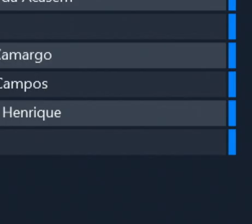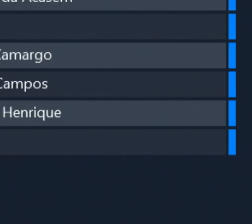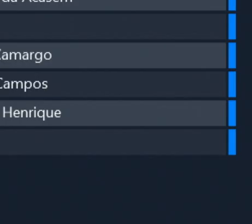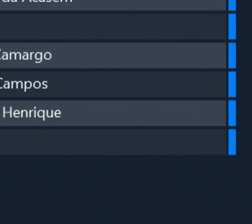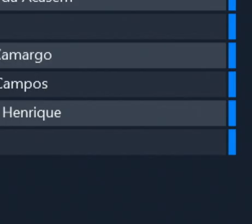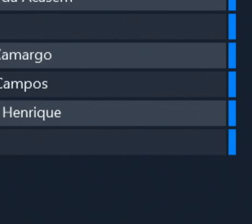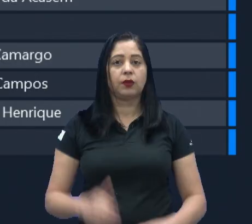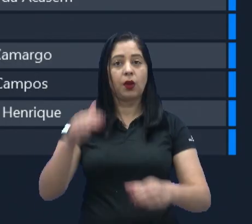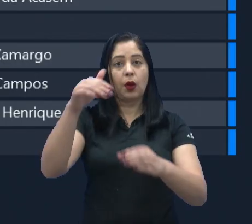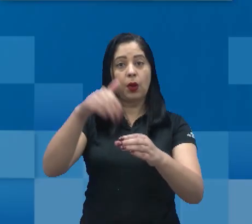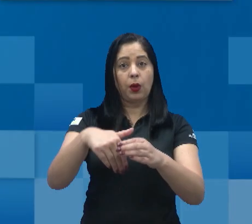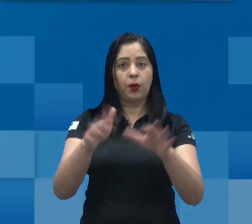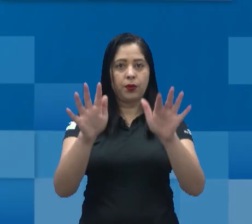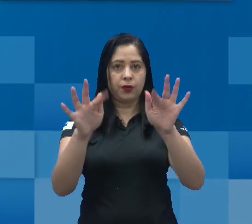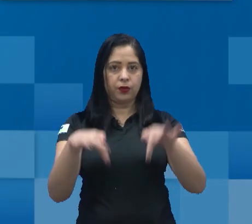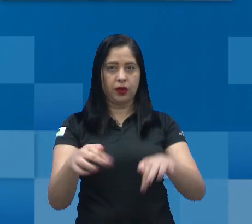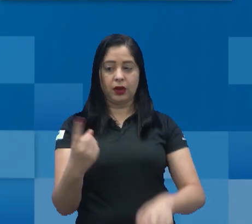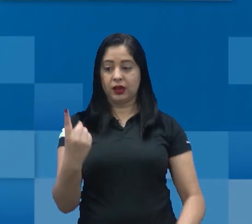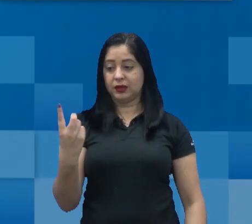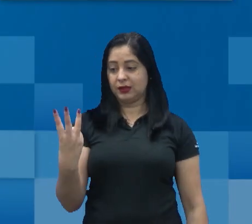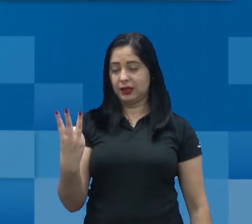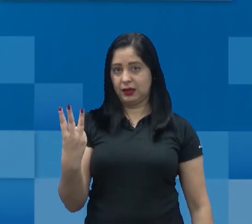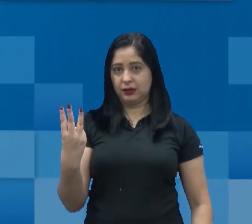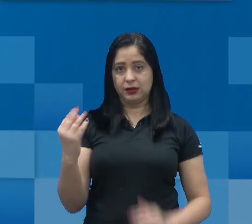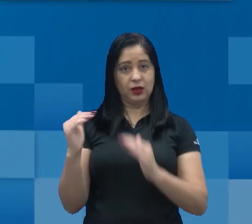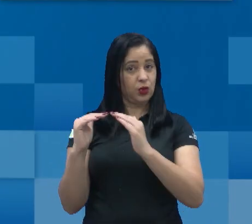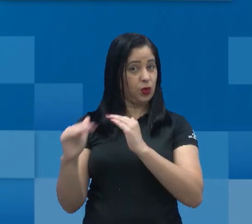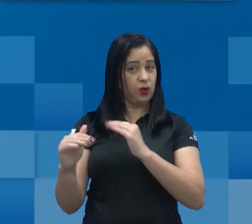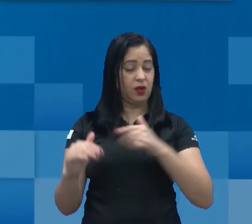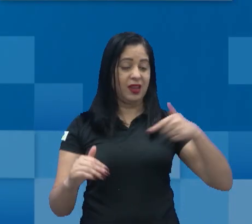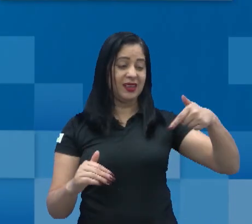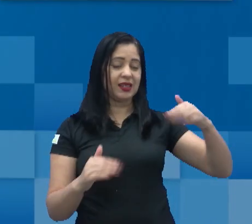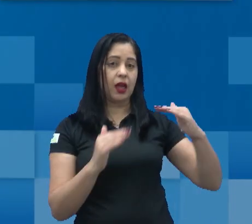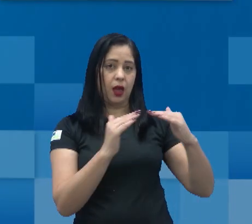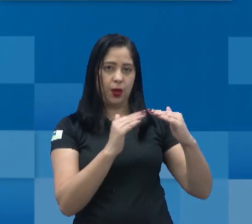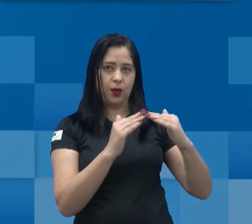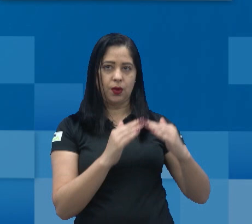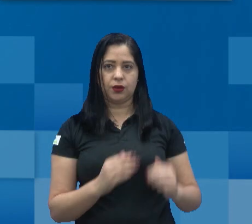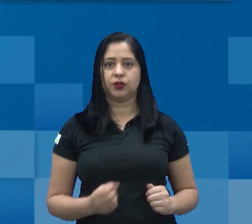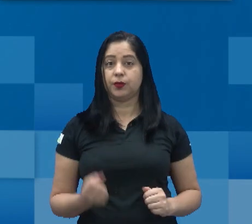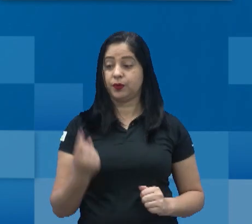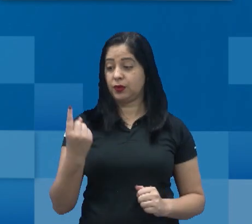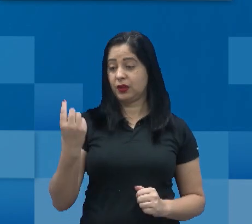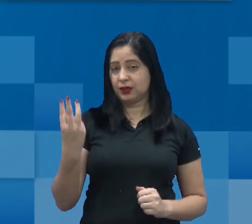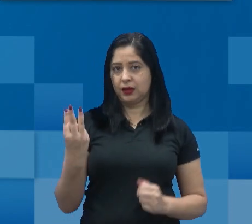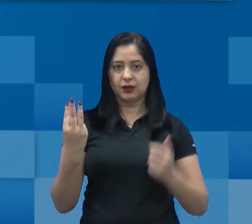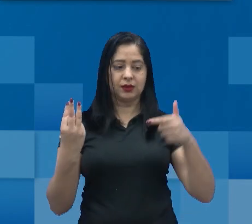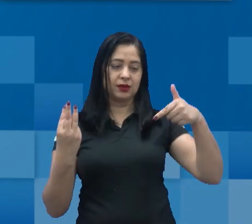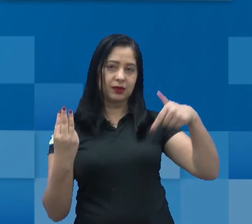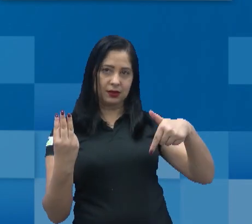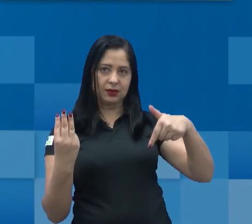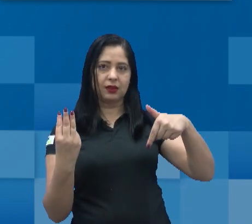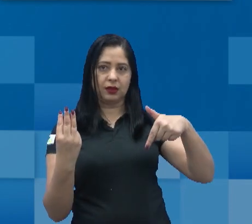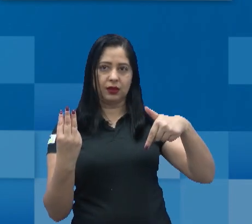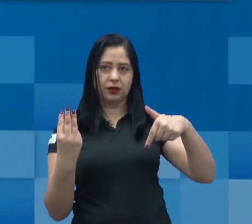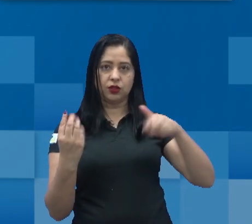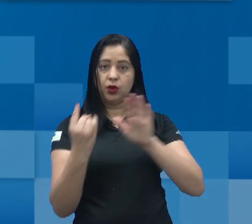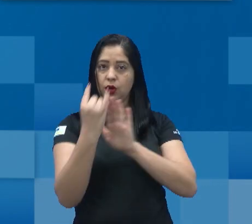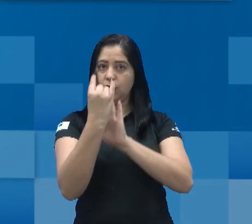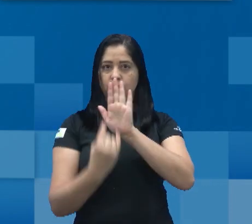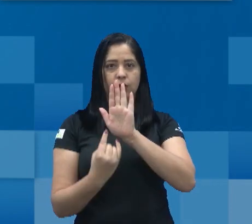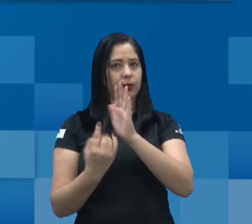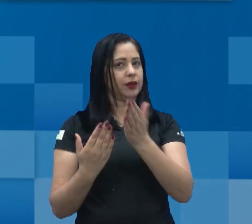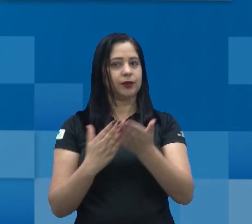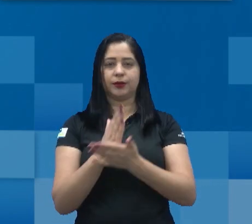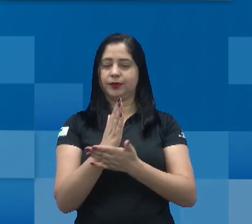Encerrada a votação. 13 votos contrários, 7 votos favoráveis. Os 7 votos favoráveis, 13 votos contrários, o requerimento está